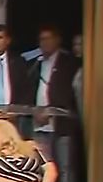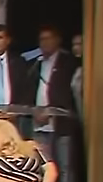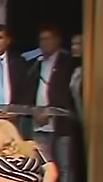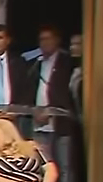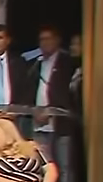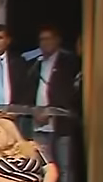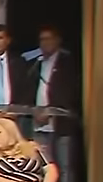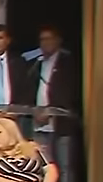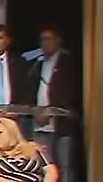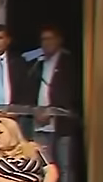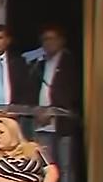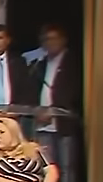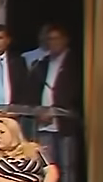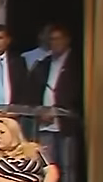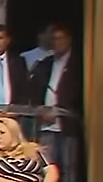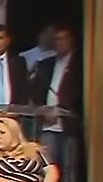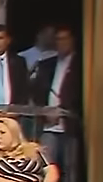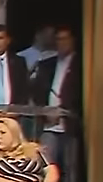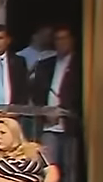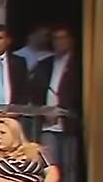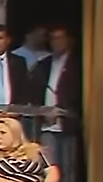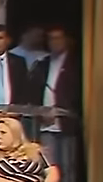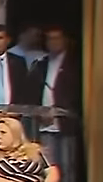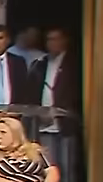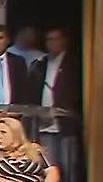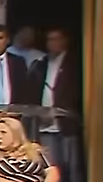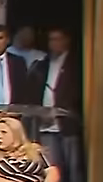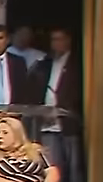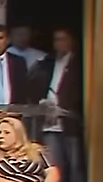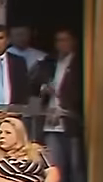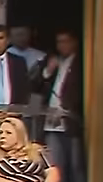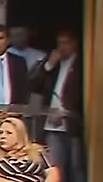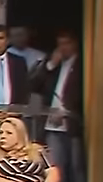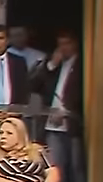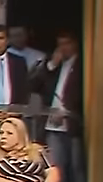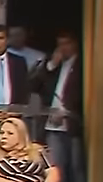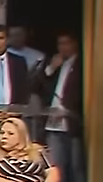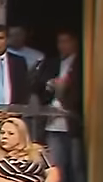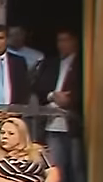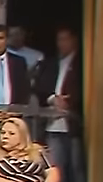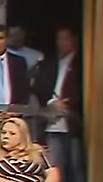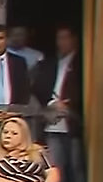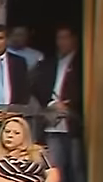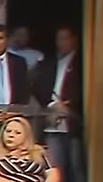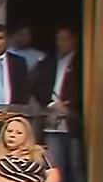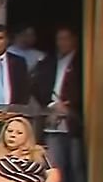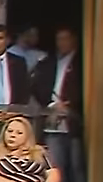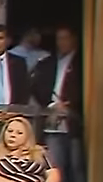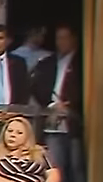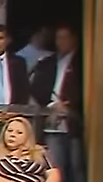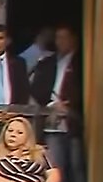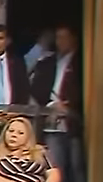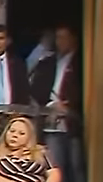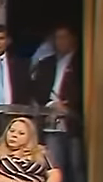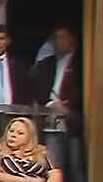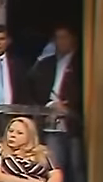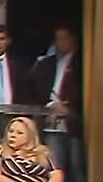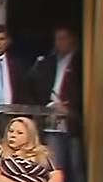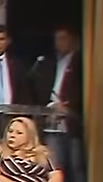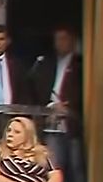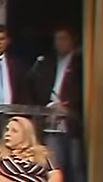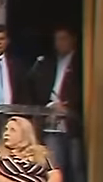só pelo Sertão alagoano mas como por todo o estado de Alagoas cumprimentar o meu